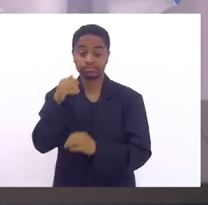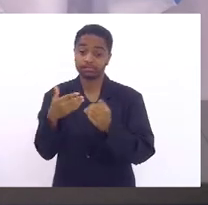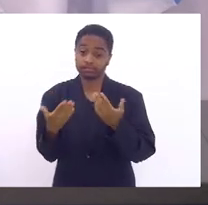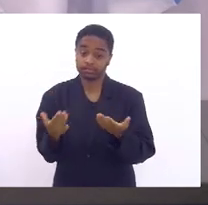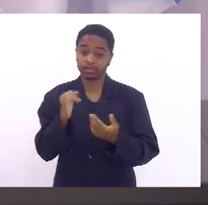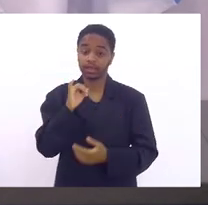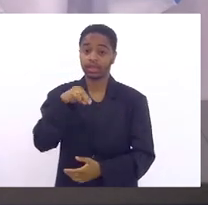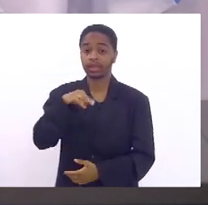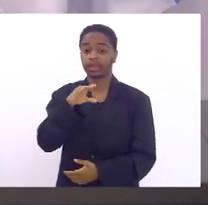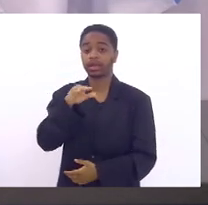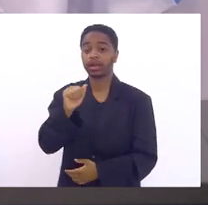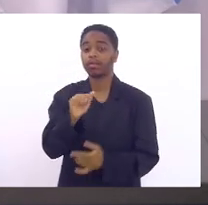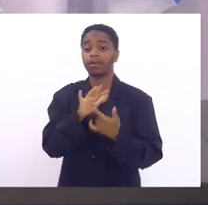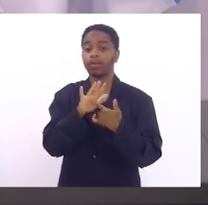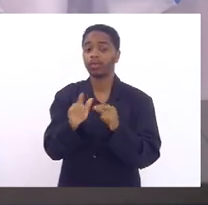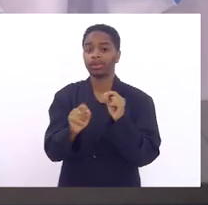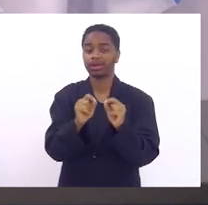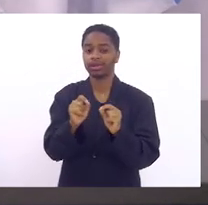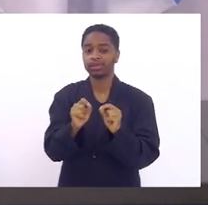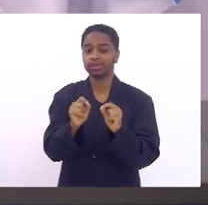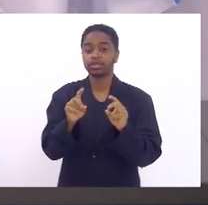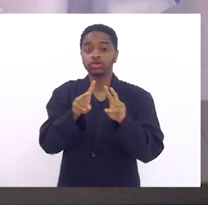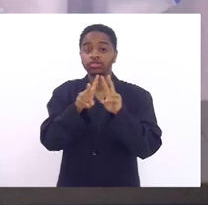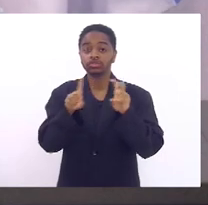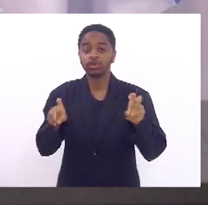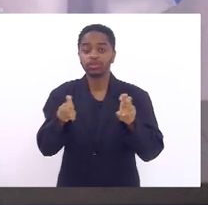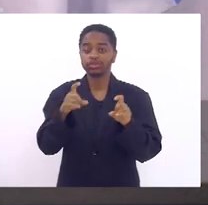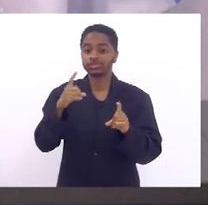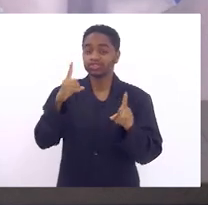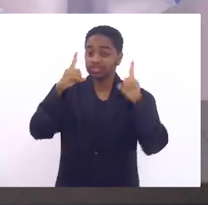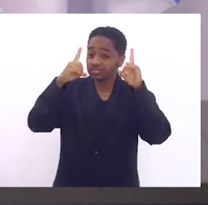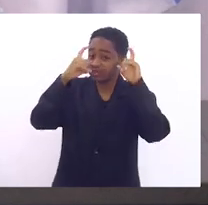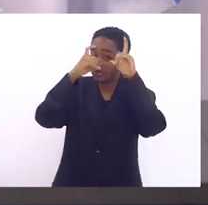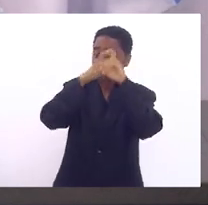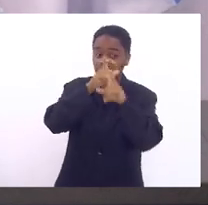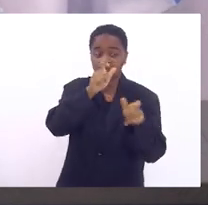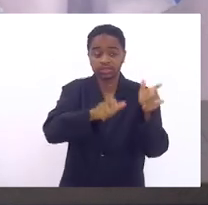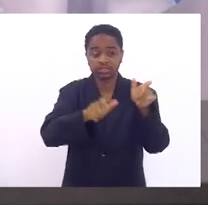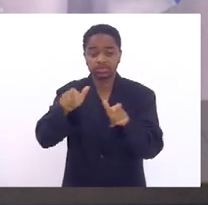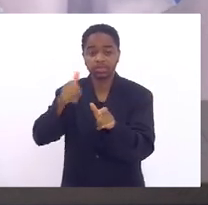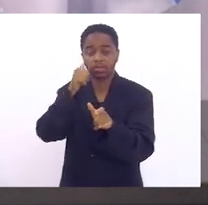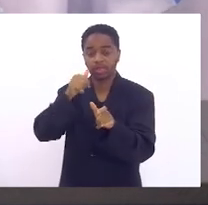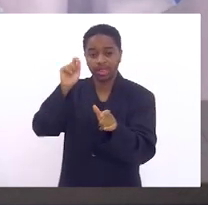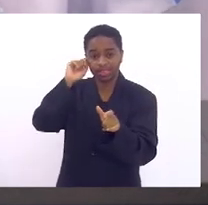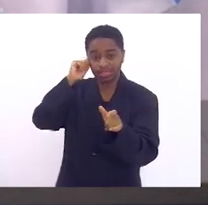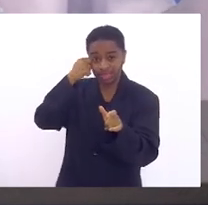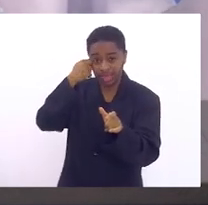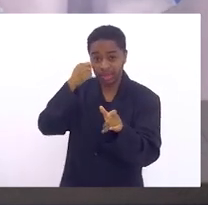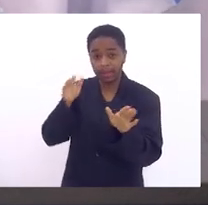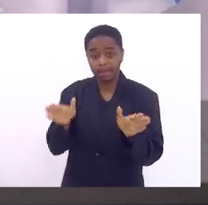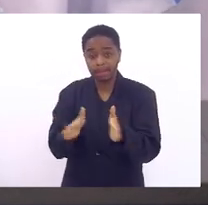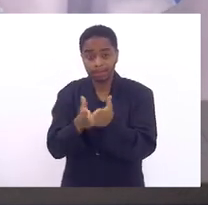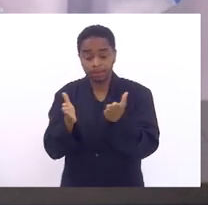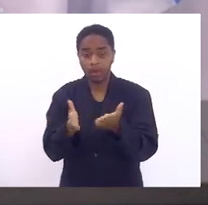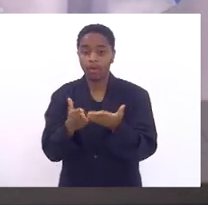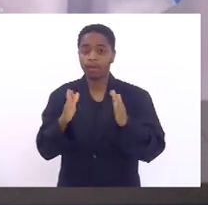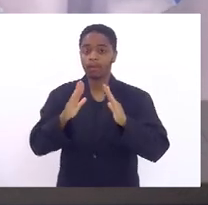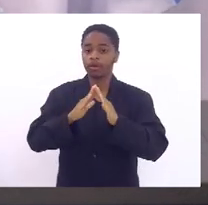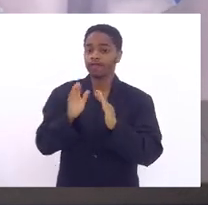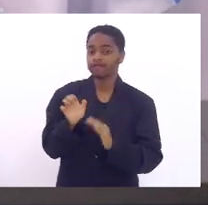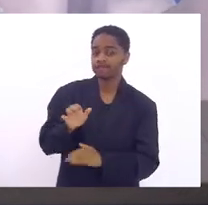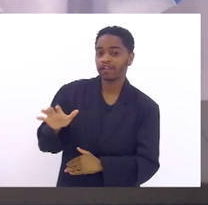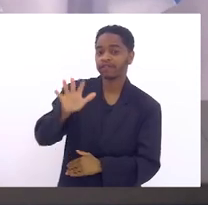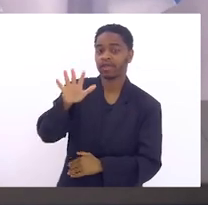explica que é exatamente a dificuldade que muitas dessas mulheres negras pobres de favelas e periferias